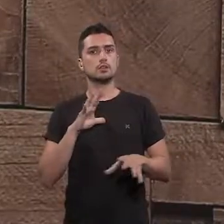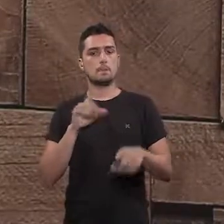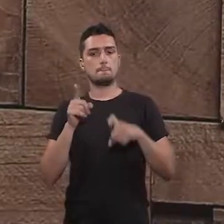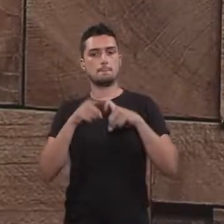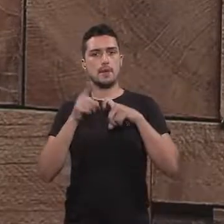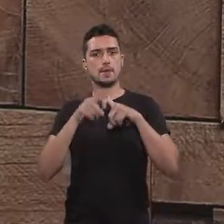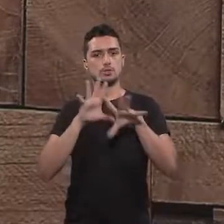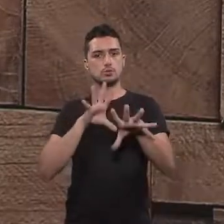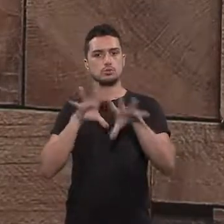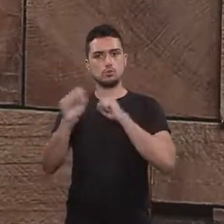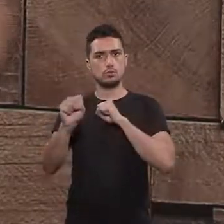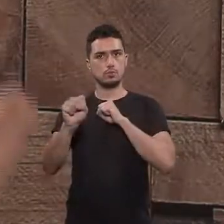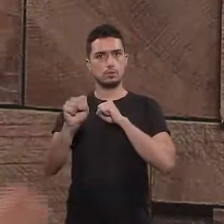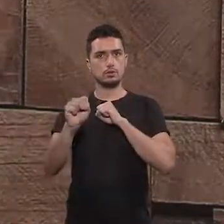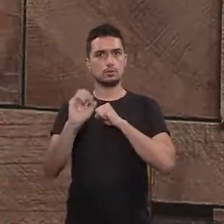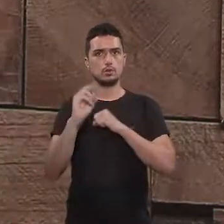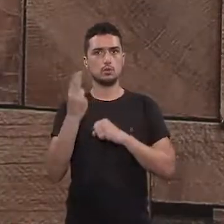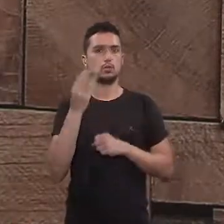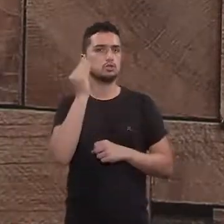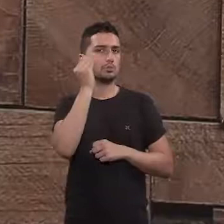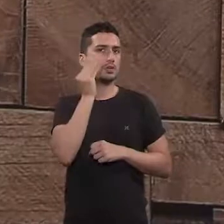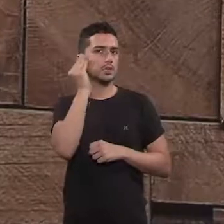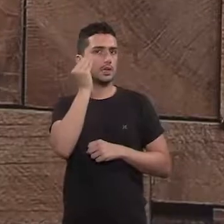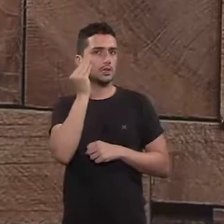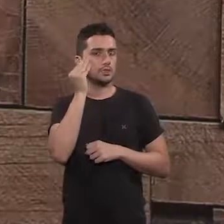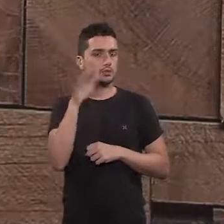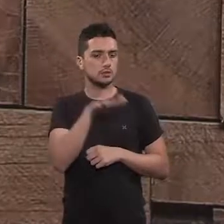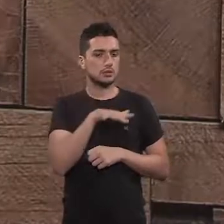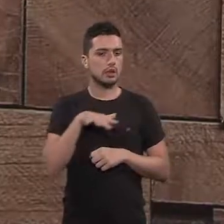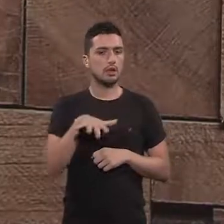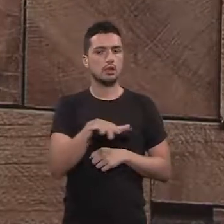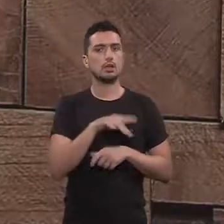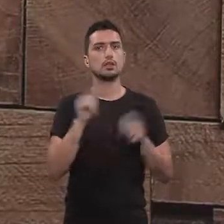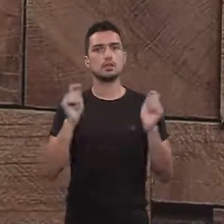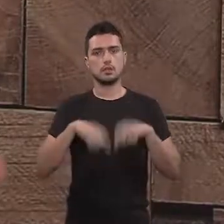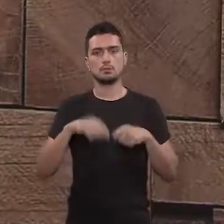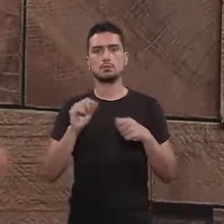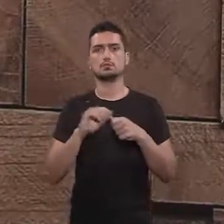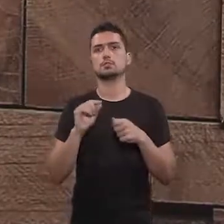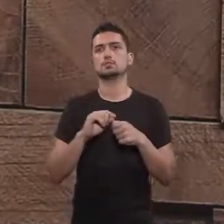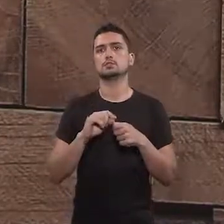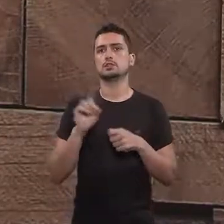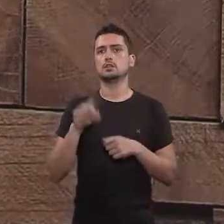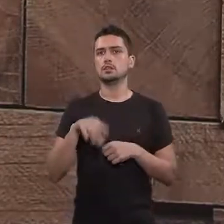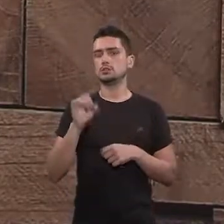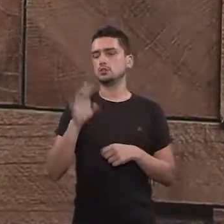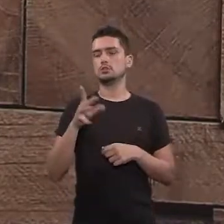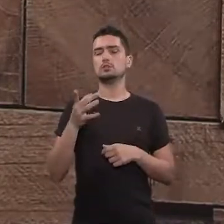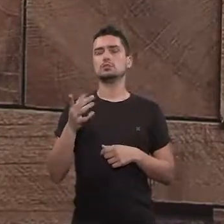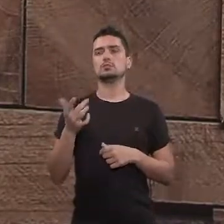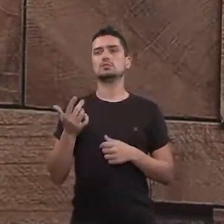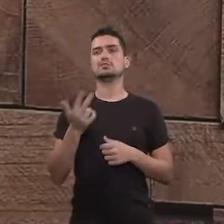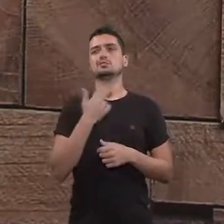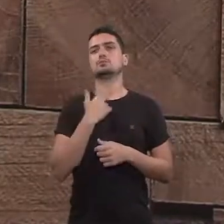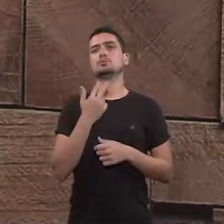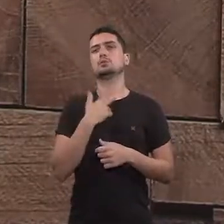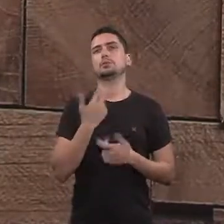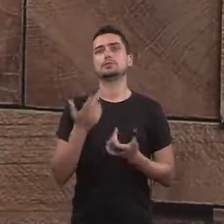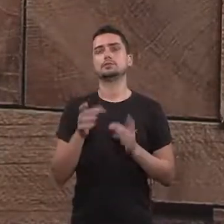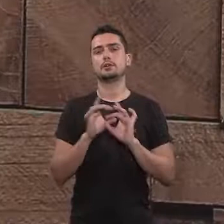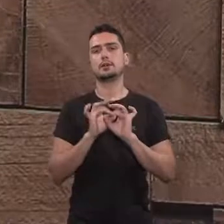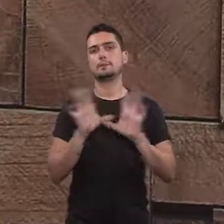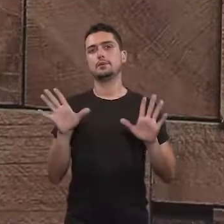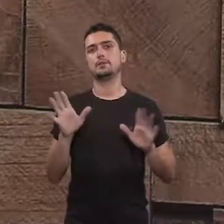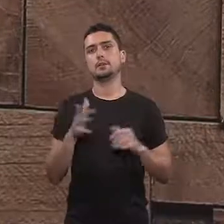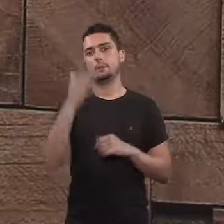médica, que tenha experiência na área e que possa fazê-lo. É uma ressalva, para que não dê margem,